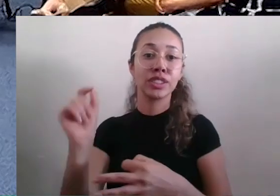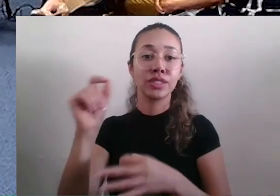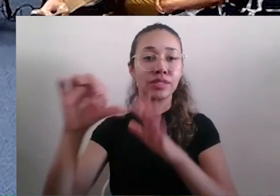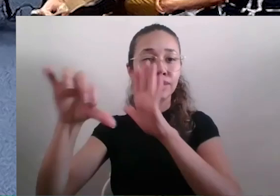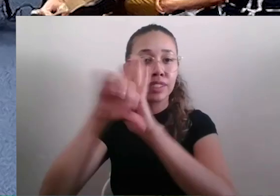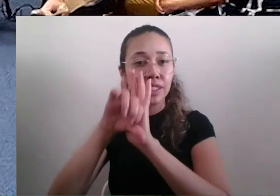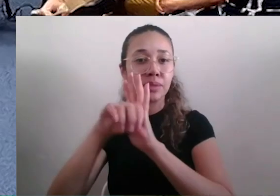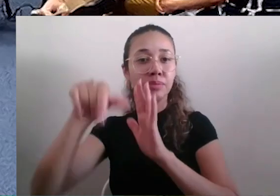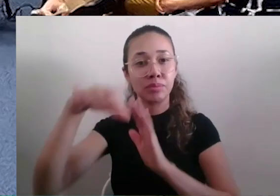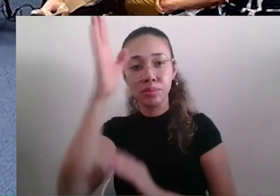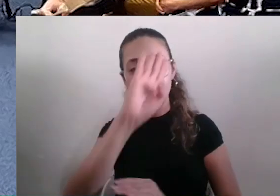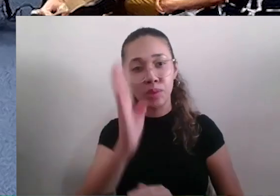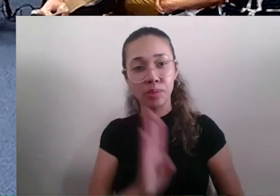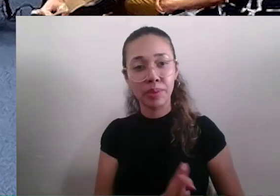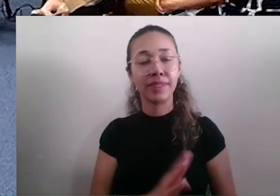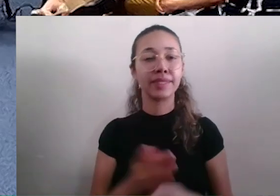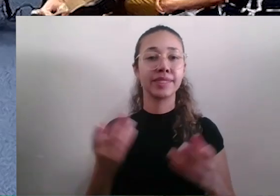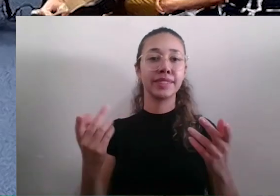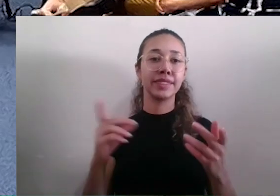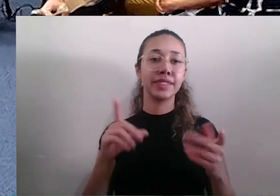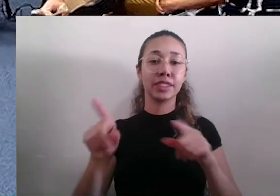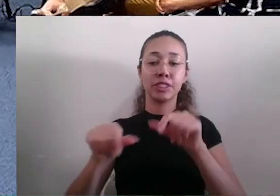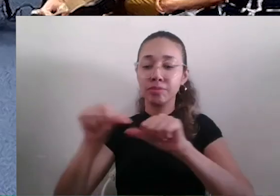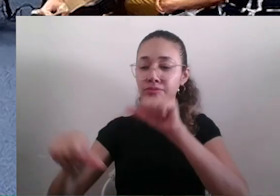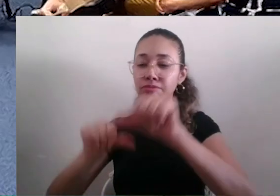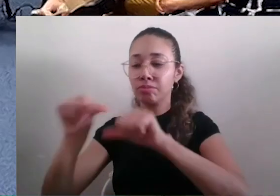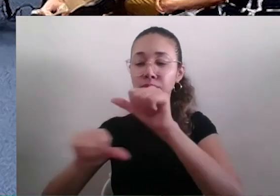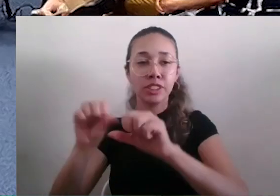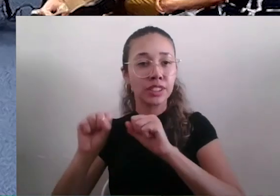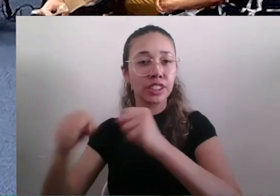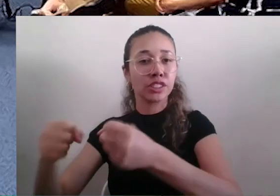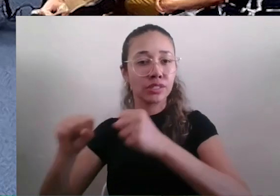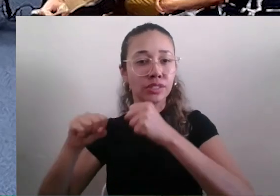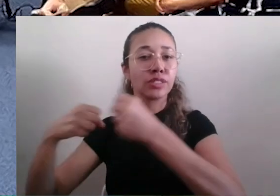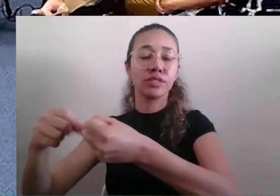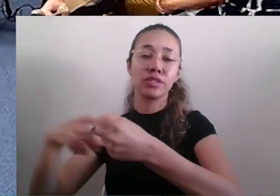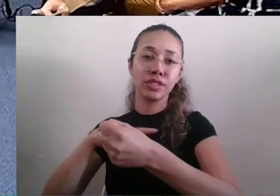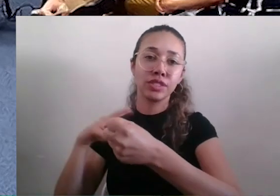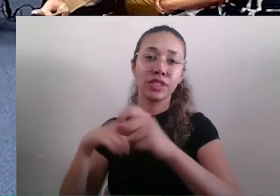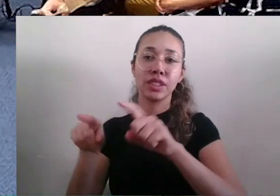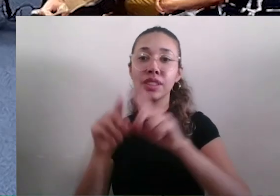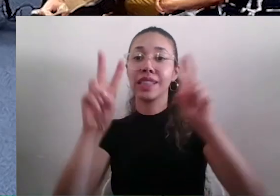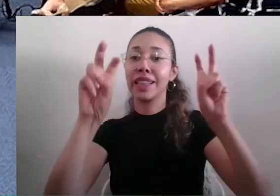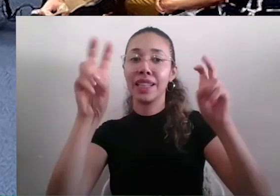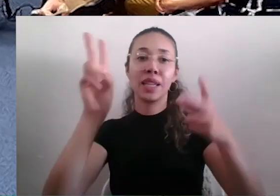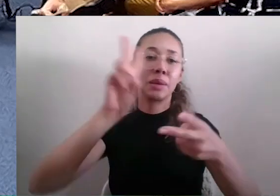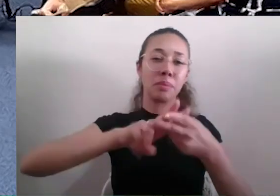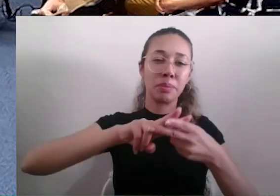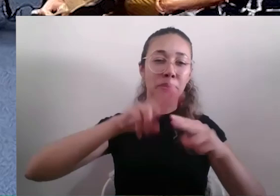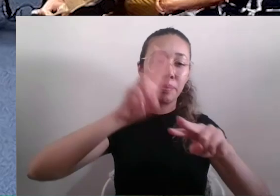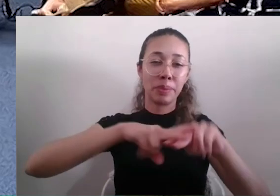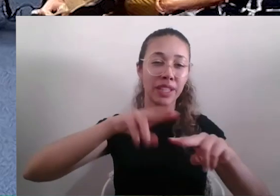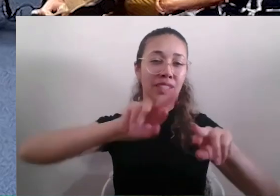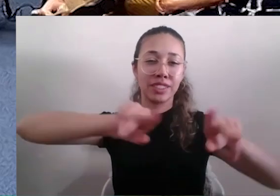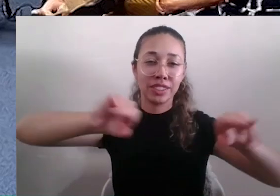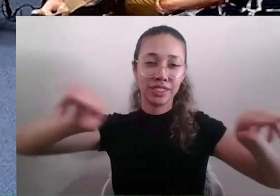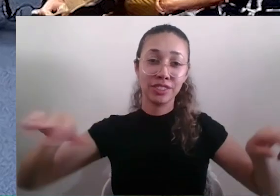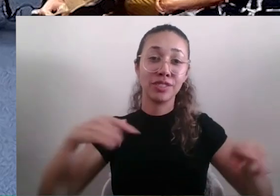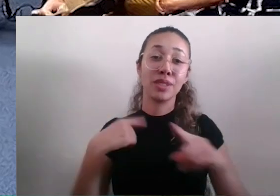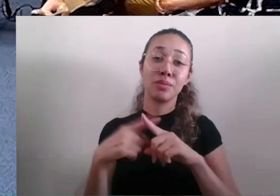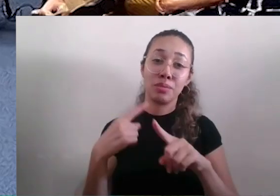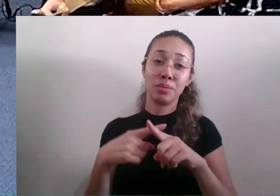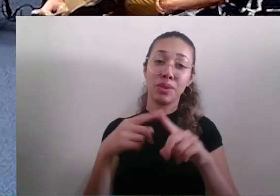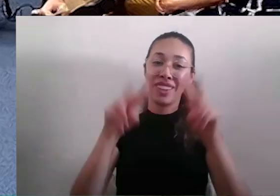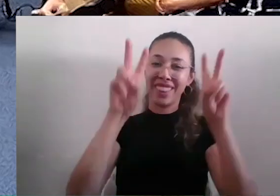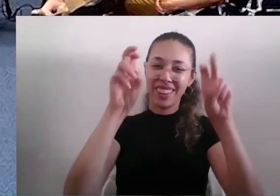Brasil e tentando eh enfim tentando trabalhar com a questão prisional que eu realmente acho assim eh gravíssima